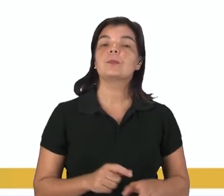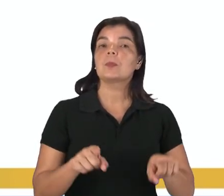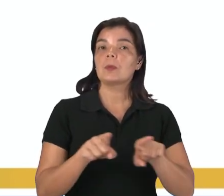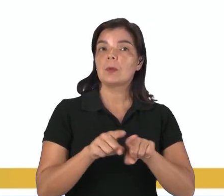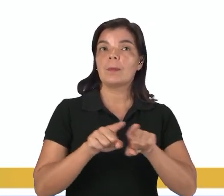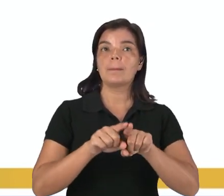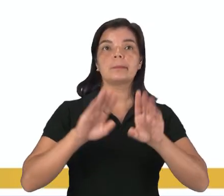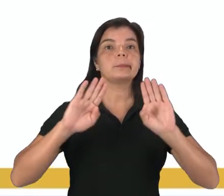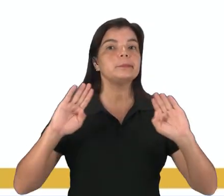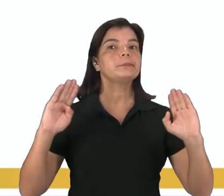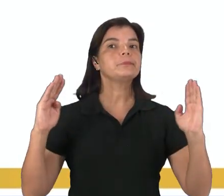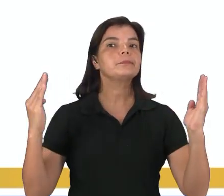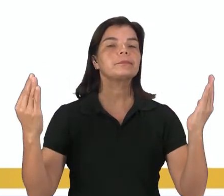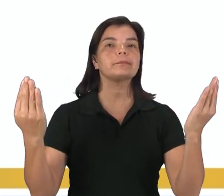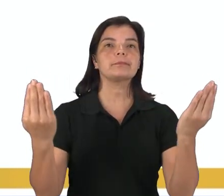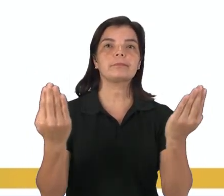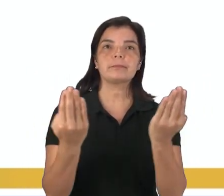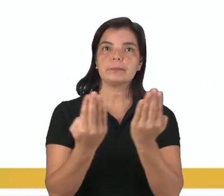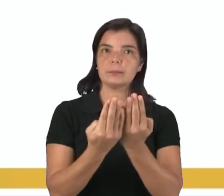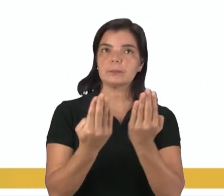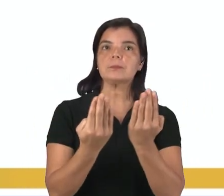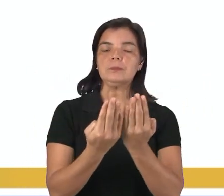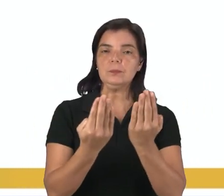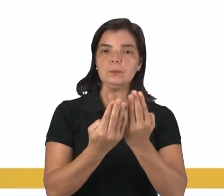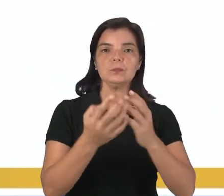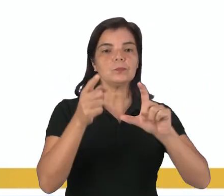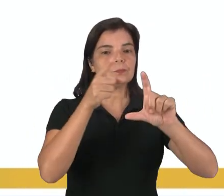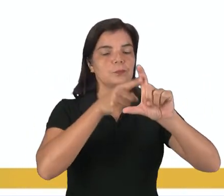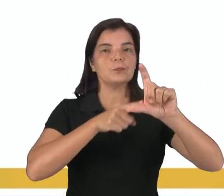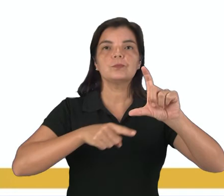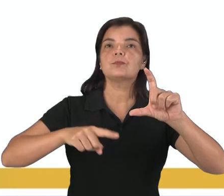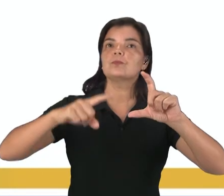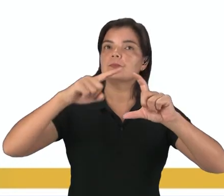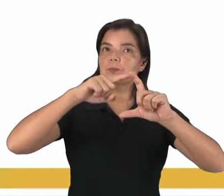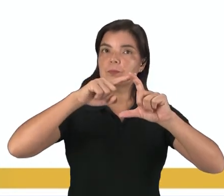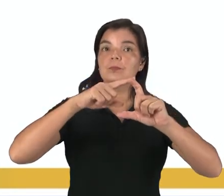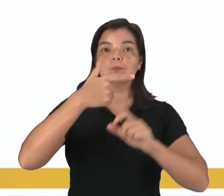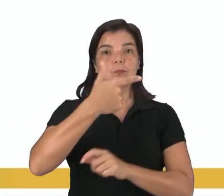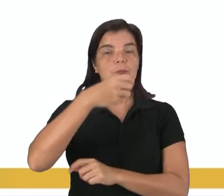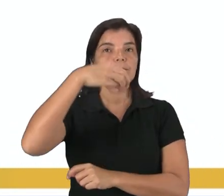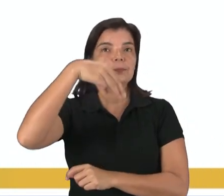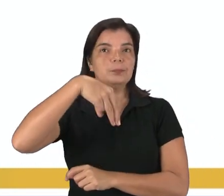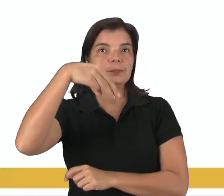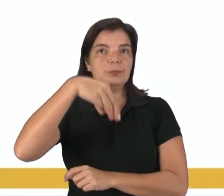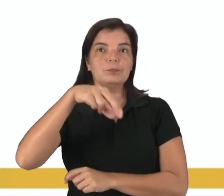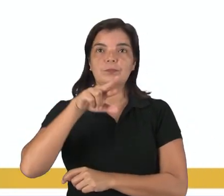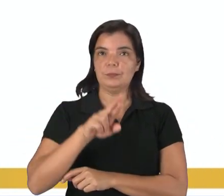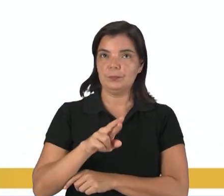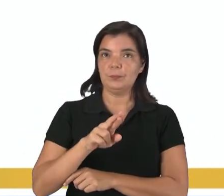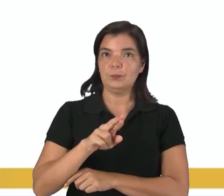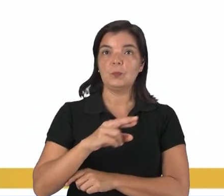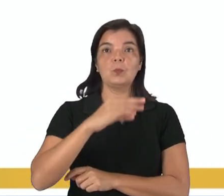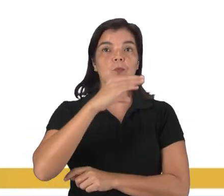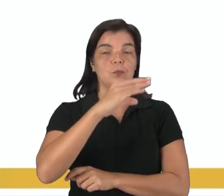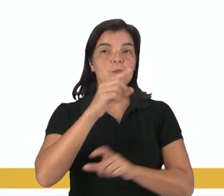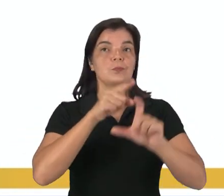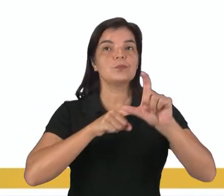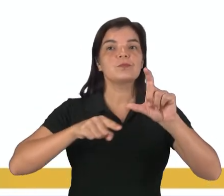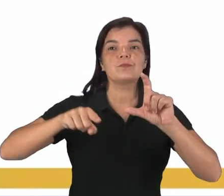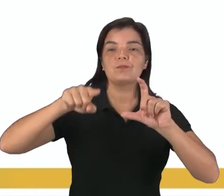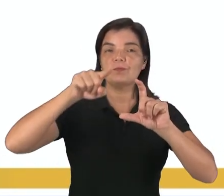situação né para cercar um canteiro circular de 2 m de raio